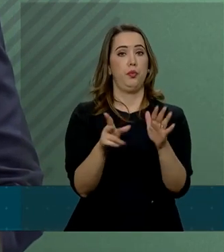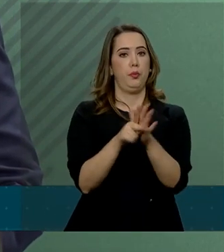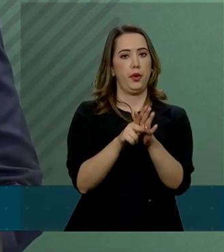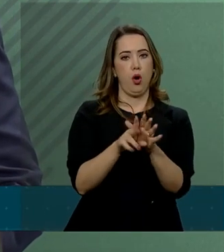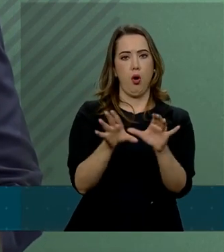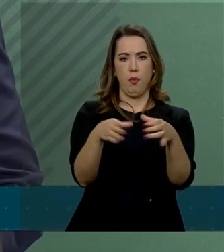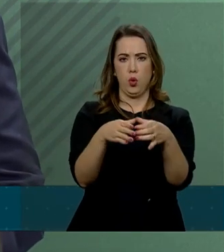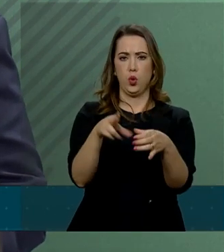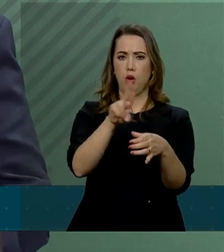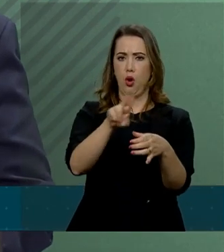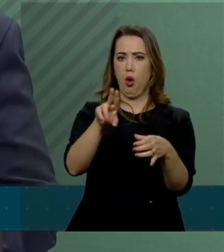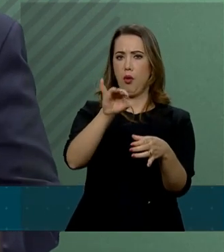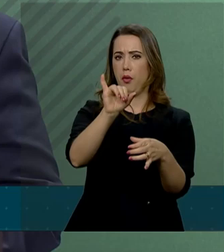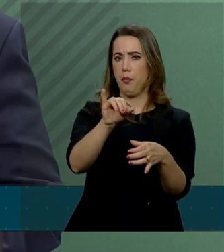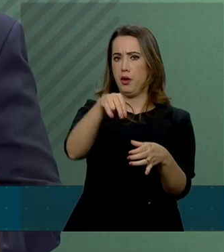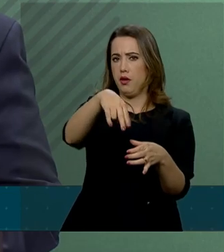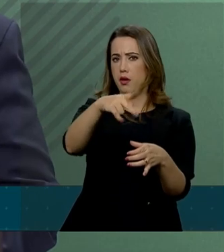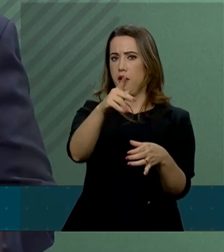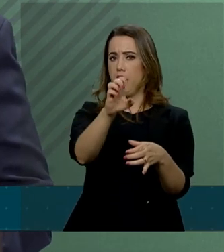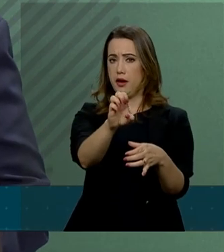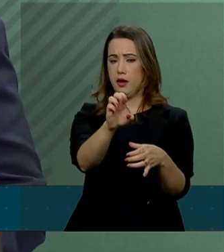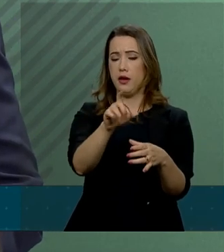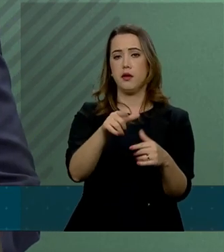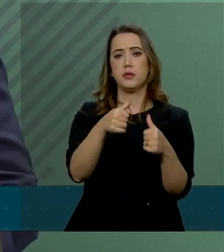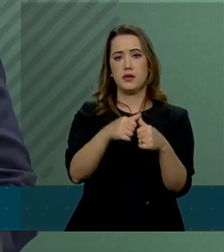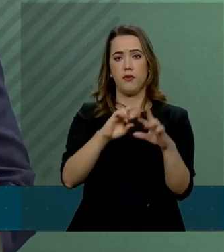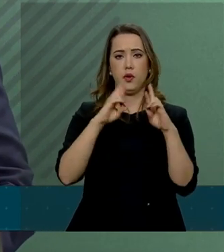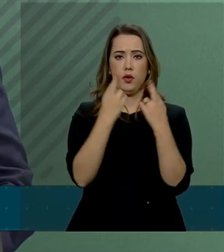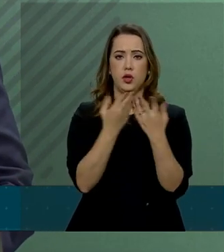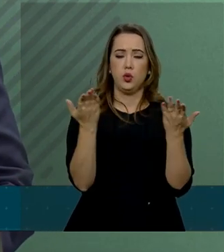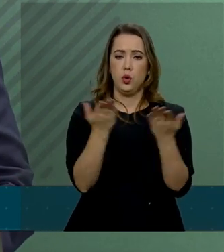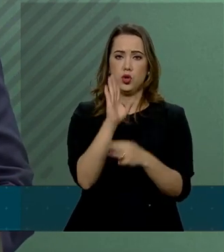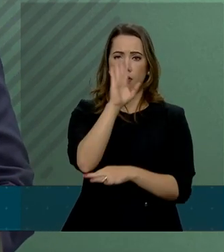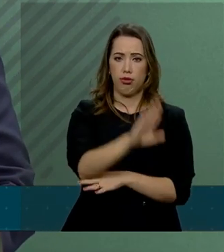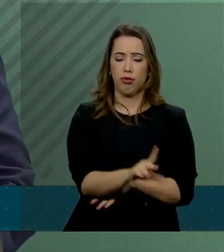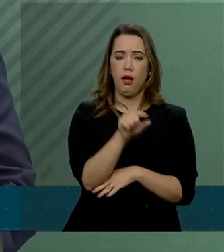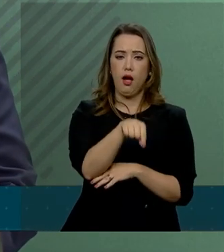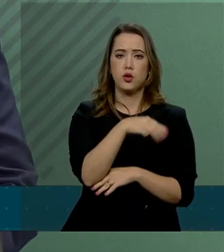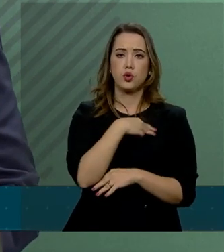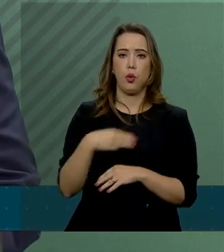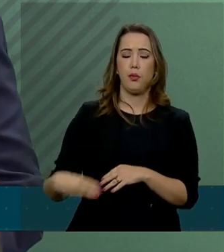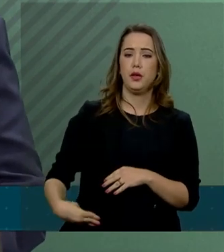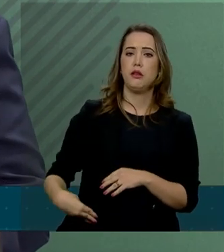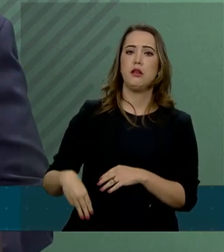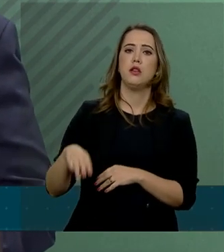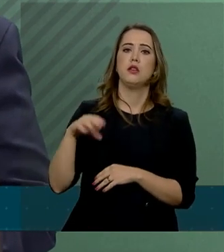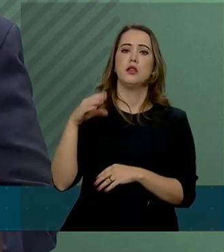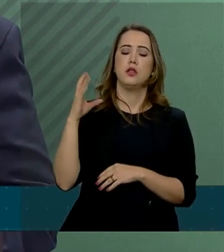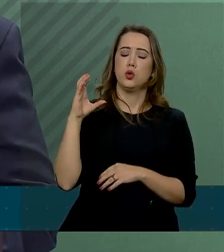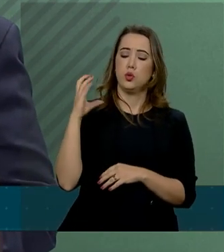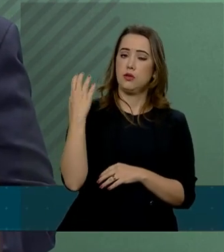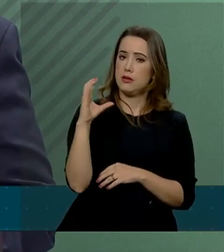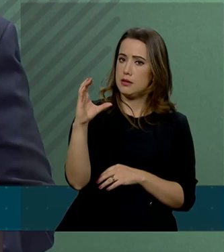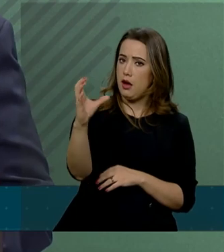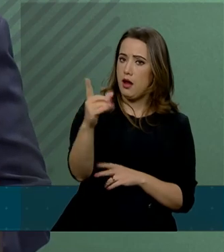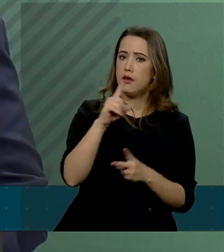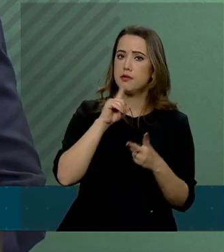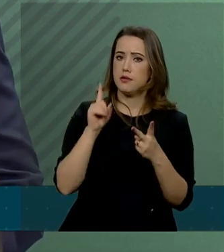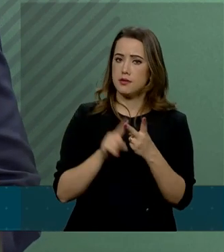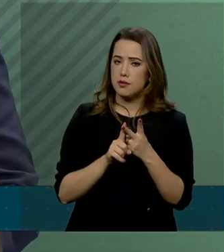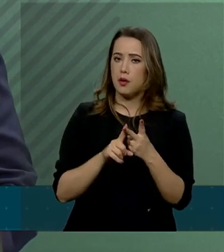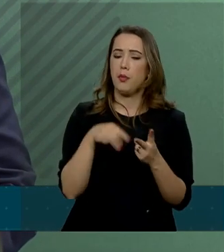com os ministros marcos pontes do mc tic e ricardo salles do meio ambiente para tratar